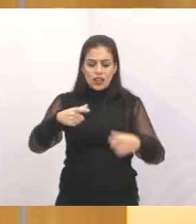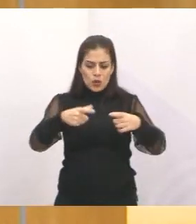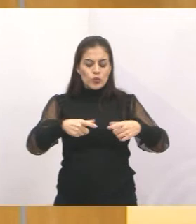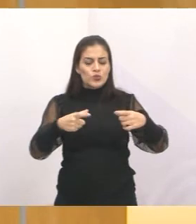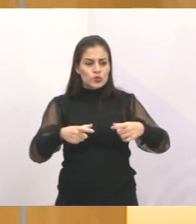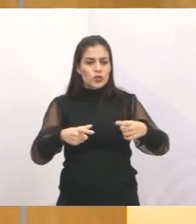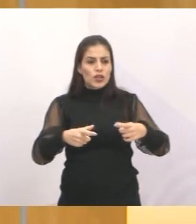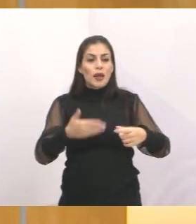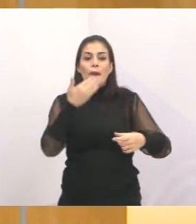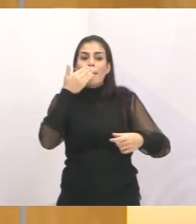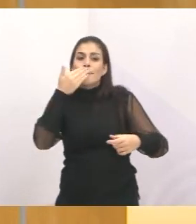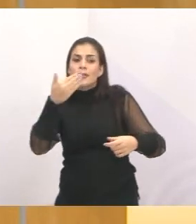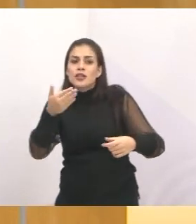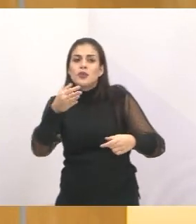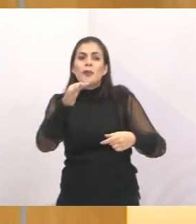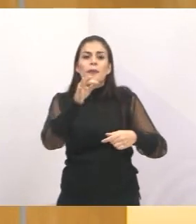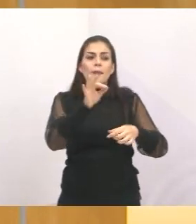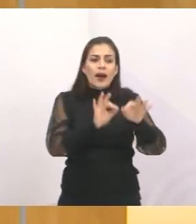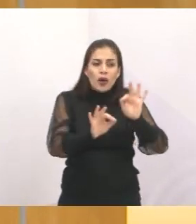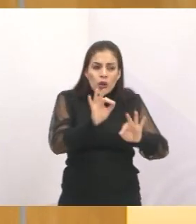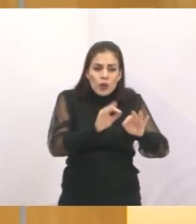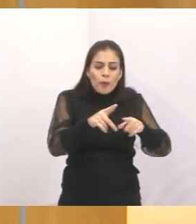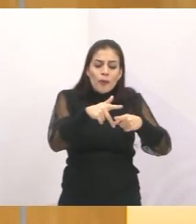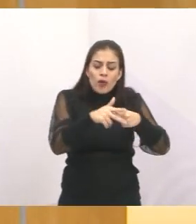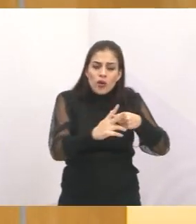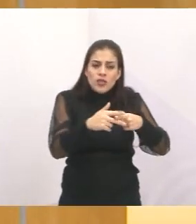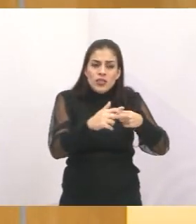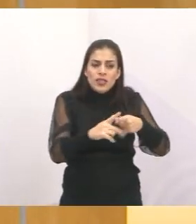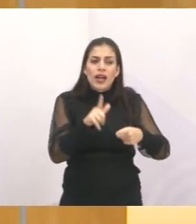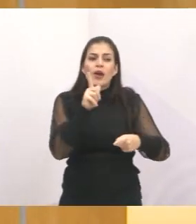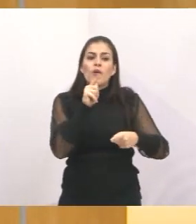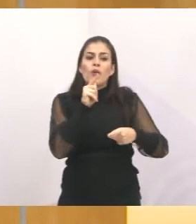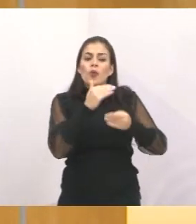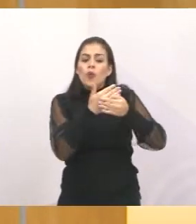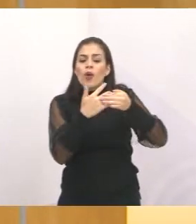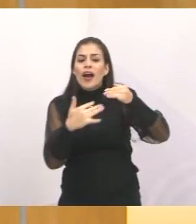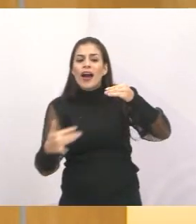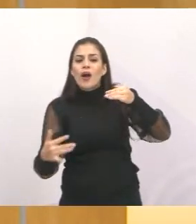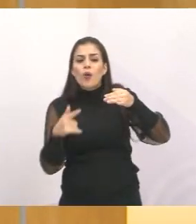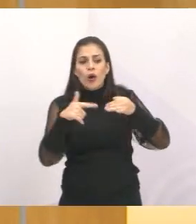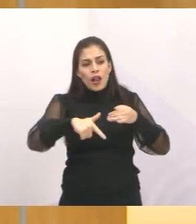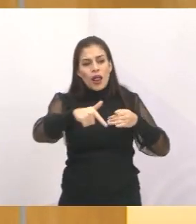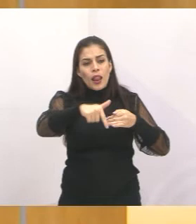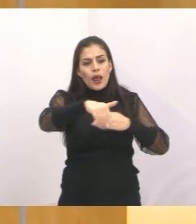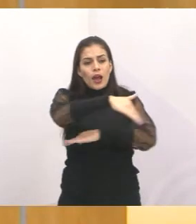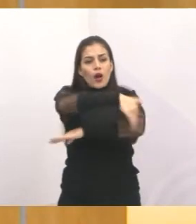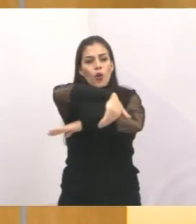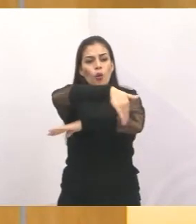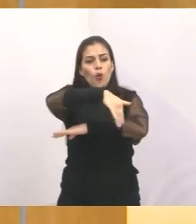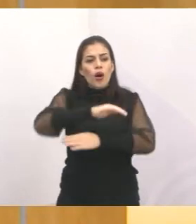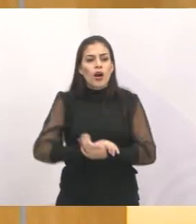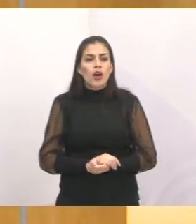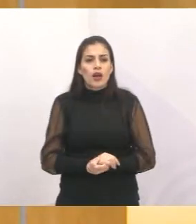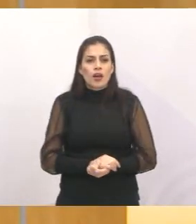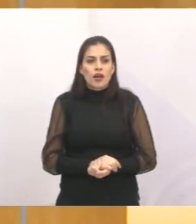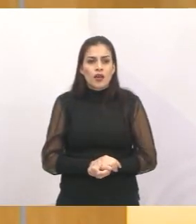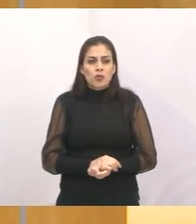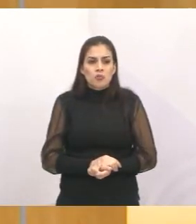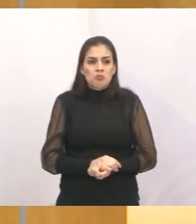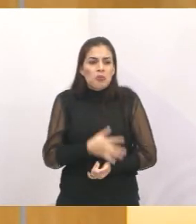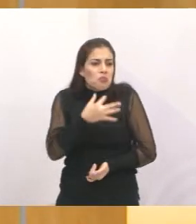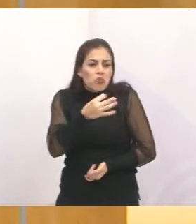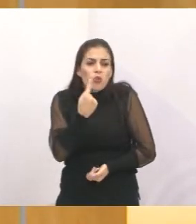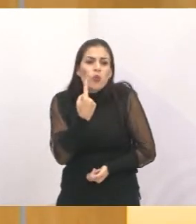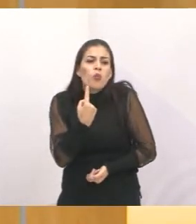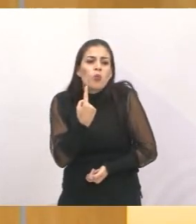fazer o reparo de um vazamento de água. É que estou mencionando um vazamento de